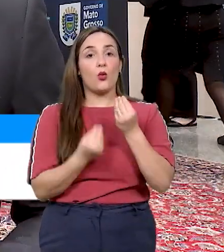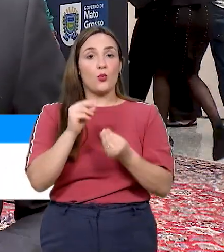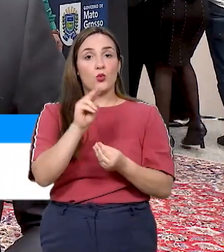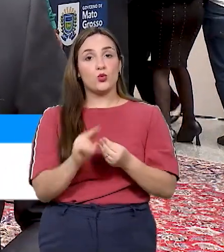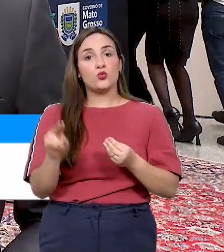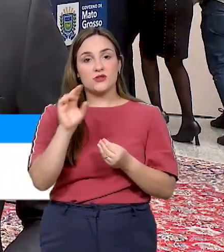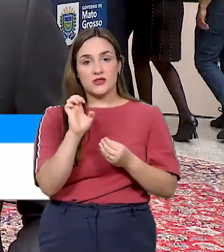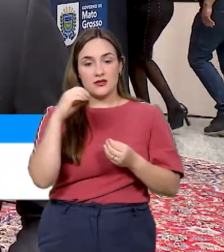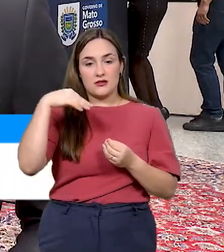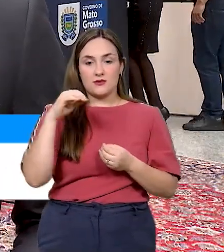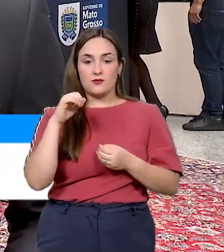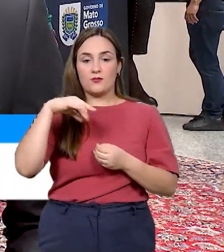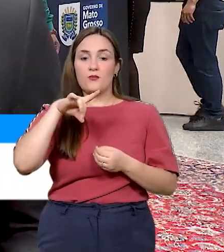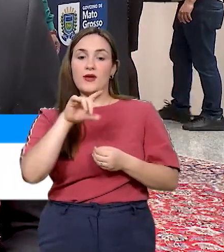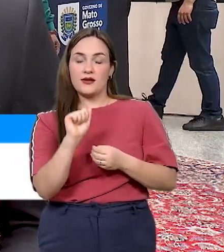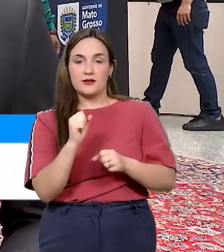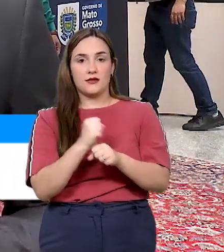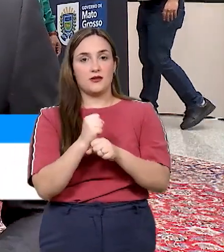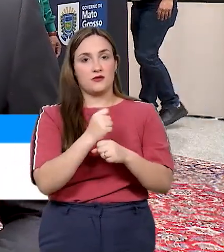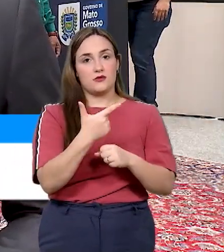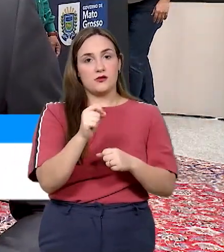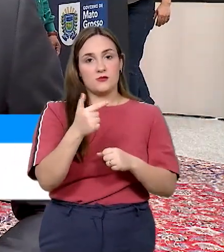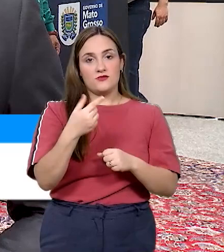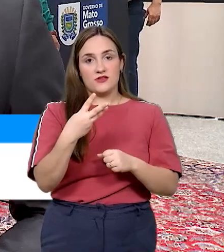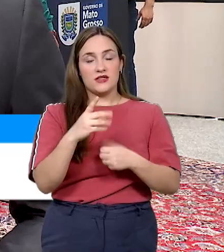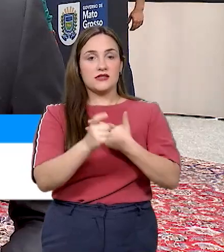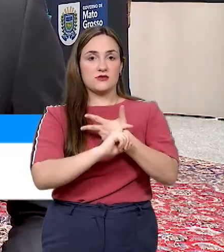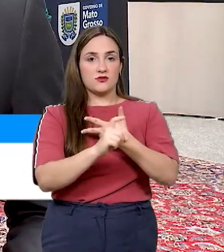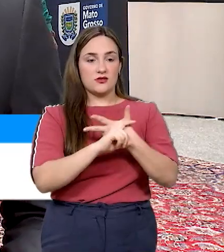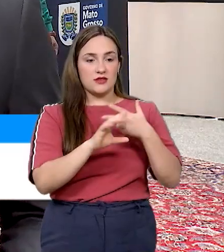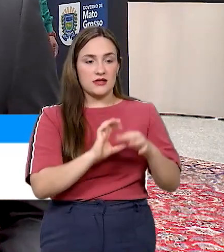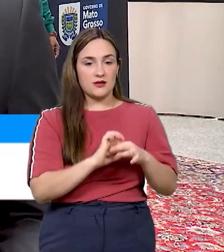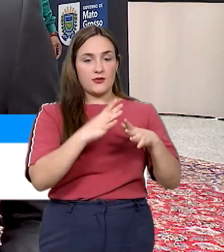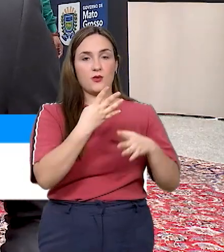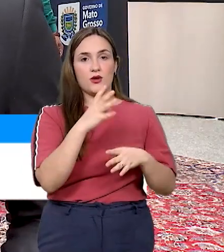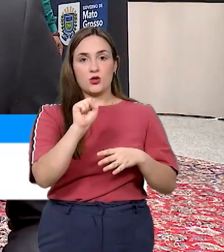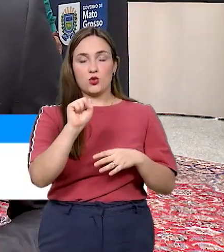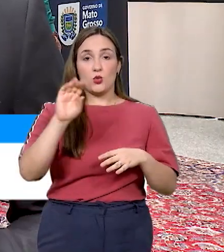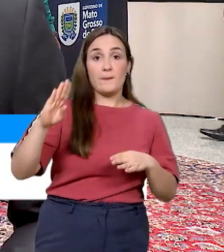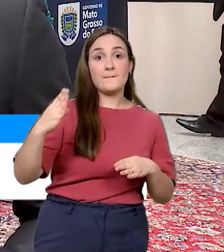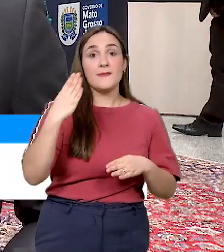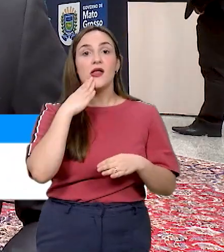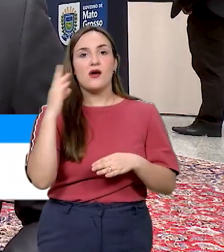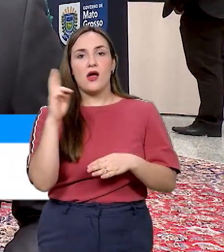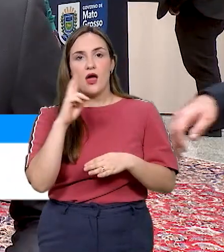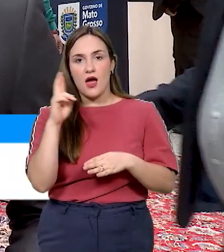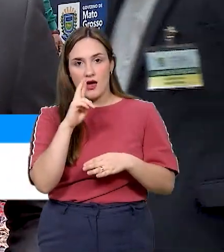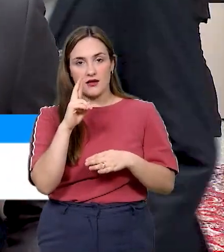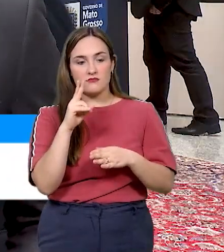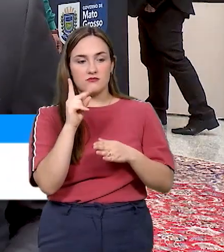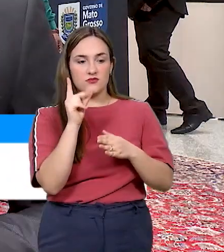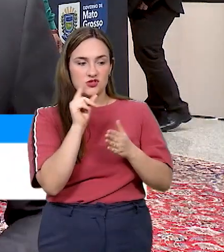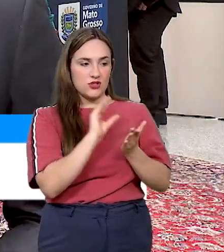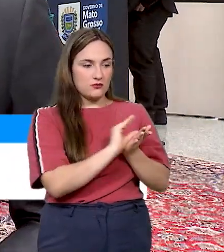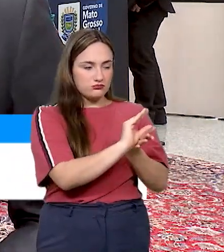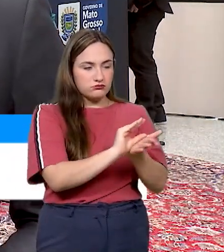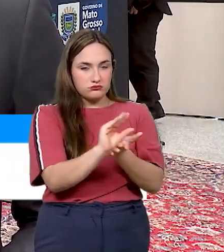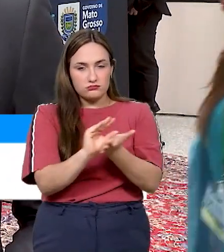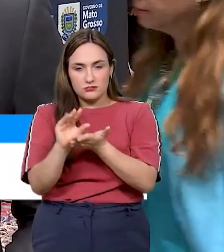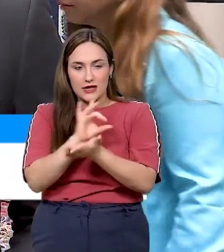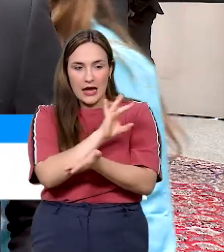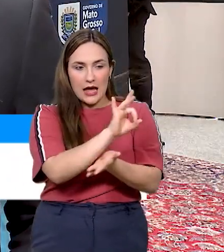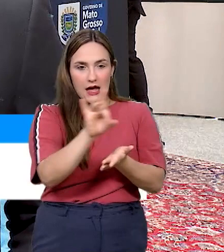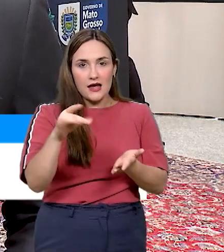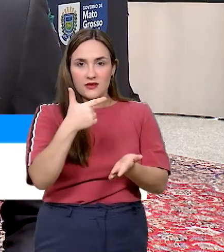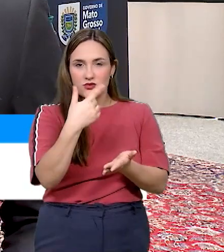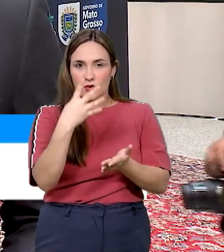o encaminhamento das emendas parlamentares. Em 2023, o Executivo liberou 48 milhões de reais em recursos,